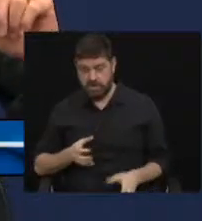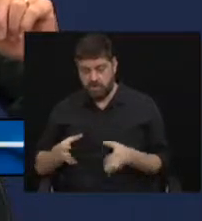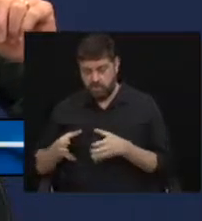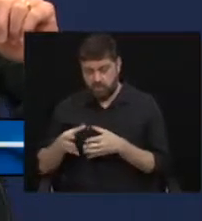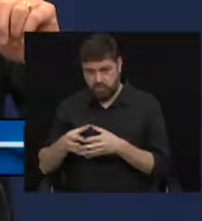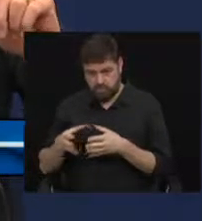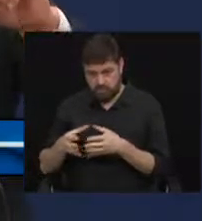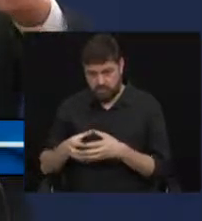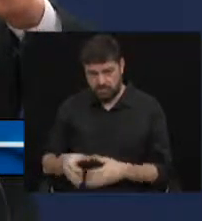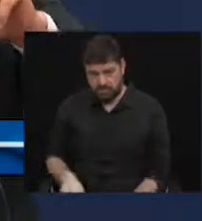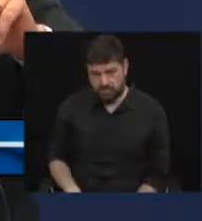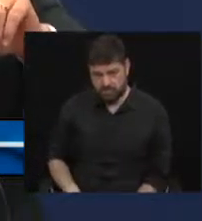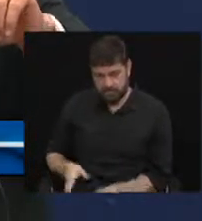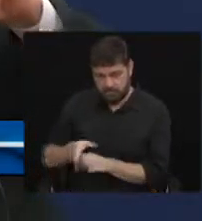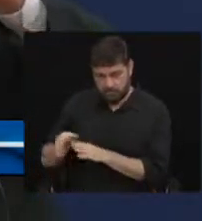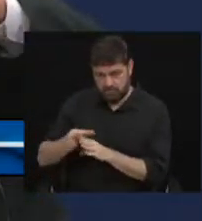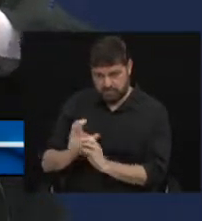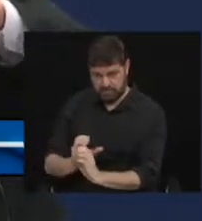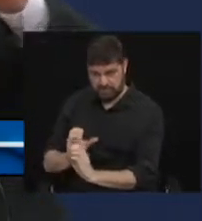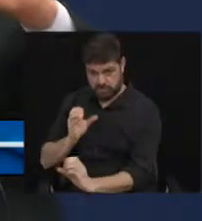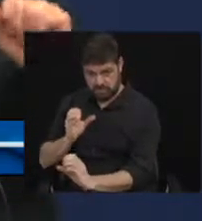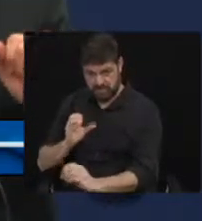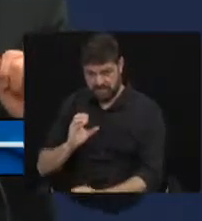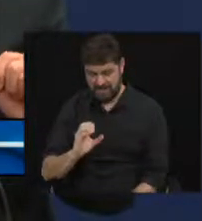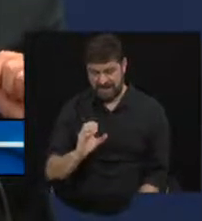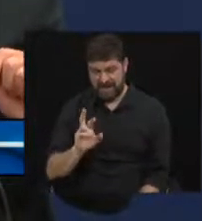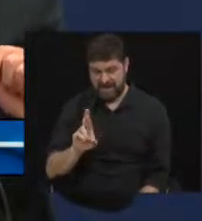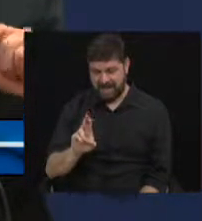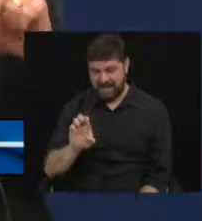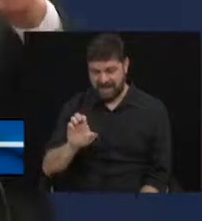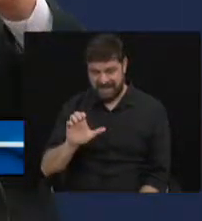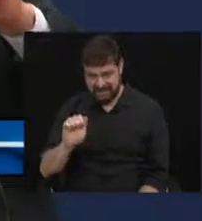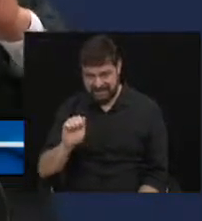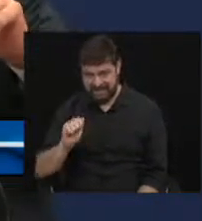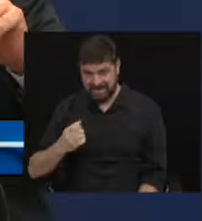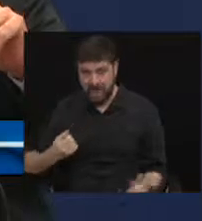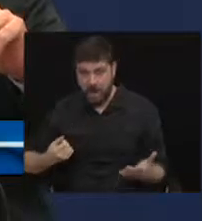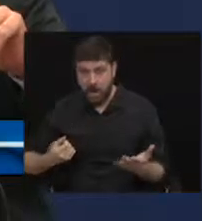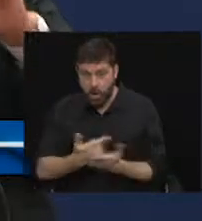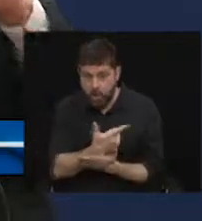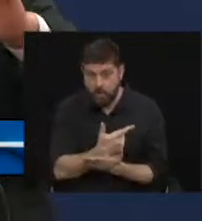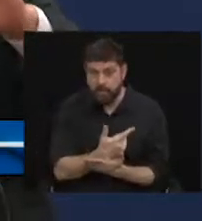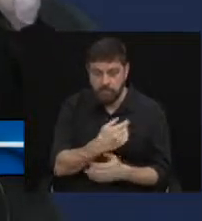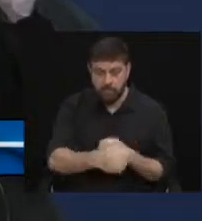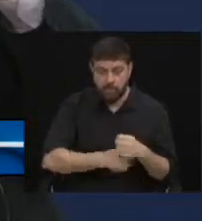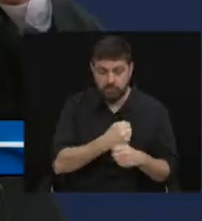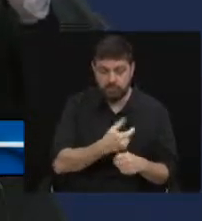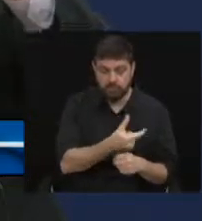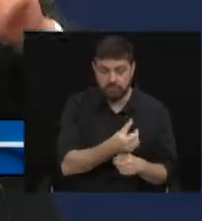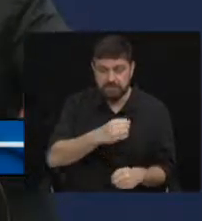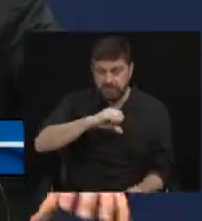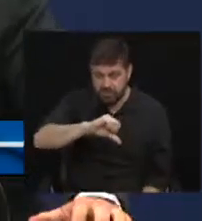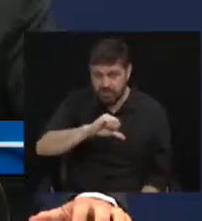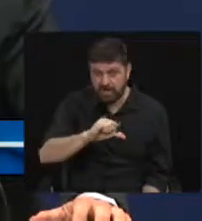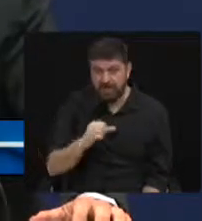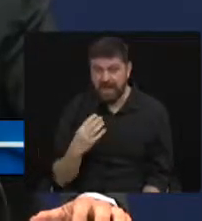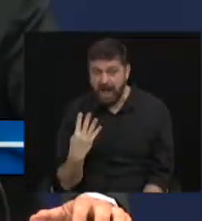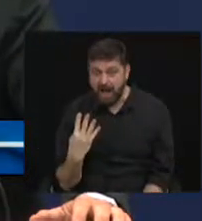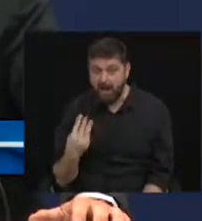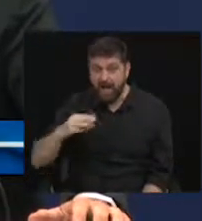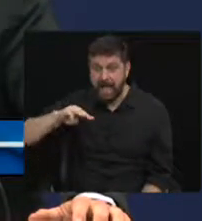imóveis, cidadão e cidadã. Com o dinheiro da educação, gastou-se 80 milhões. Eu quero